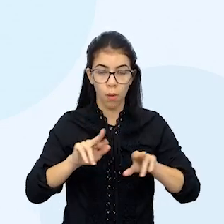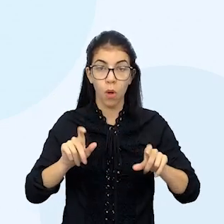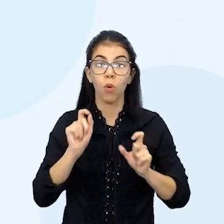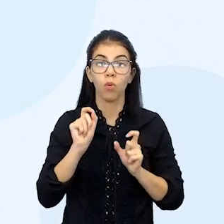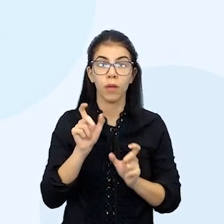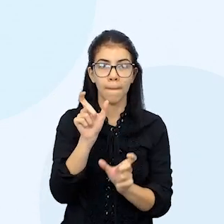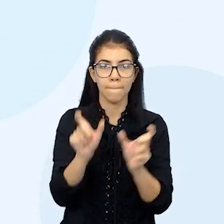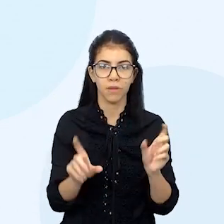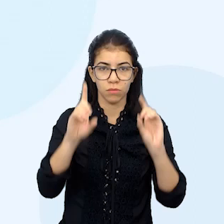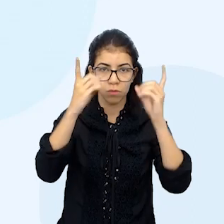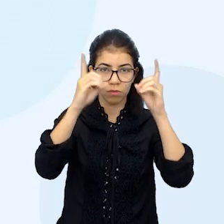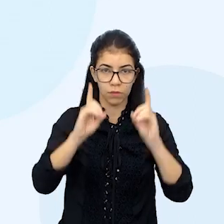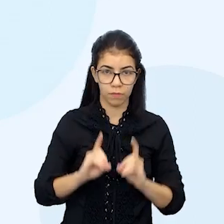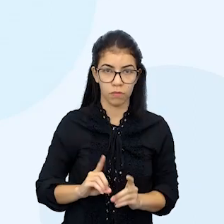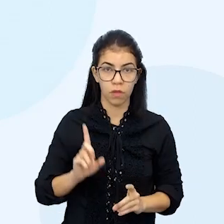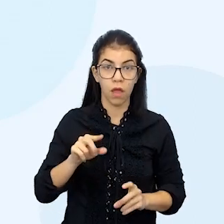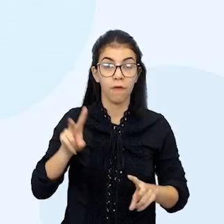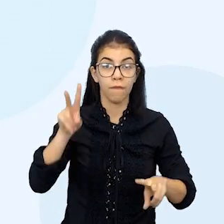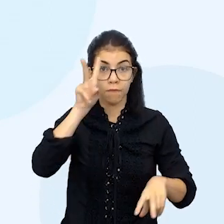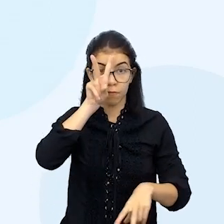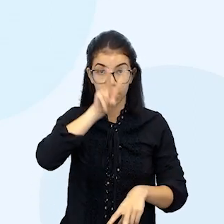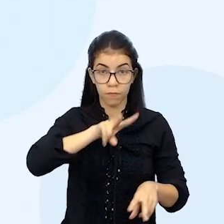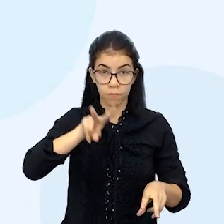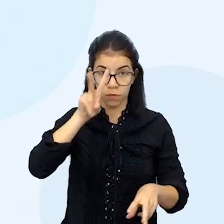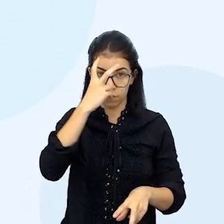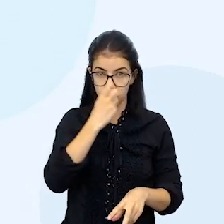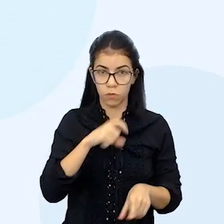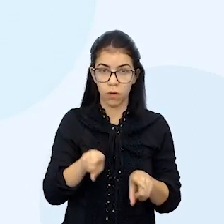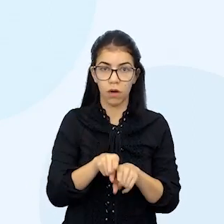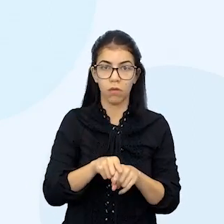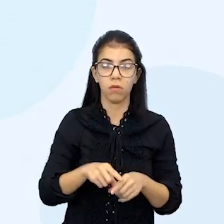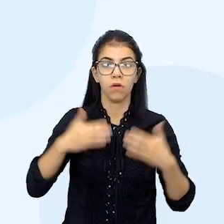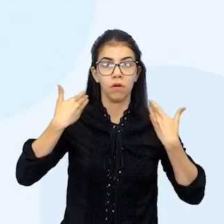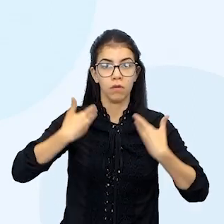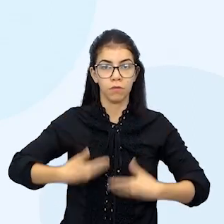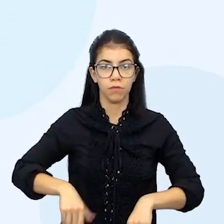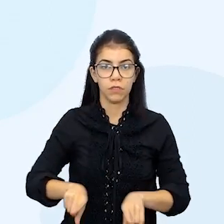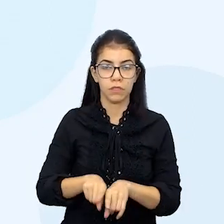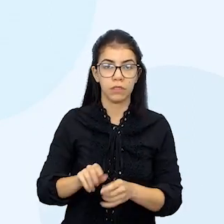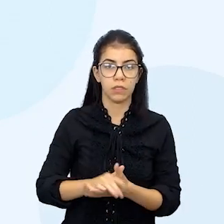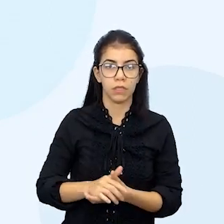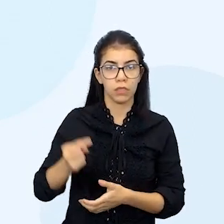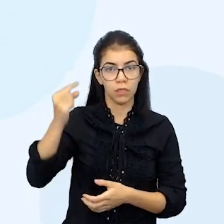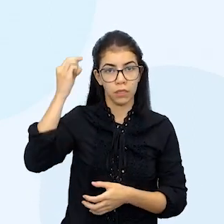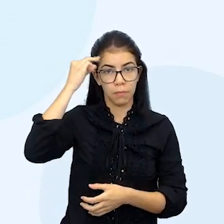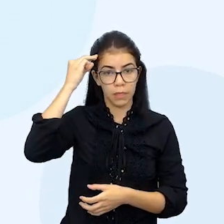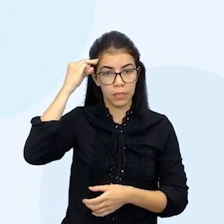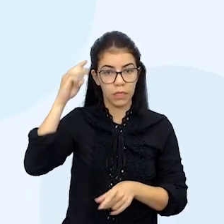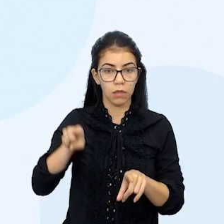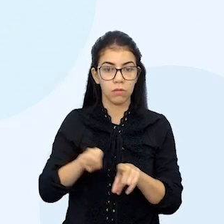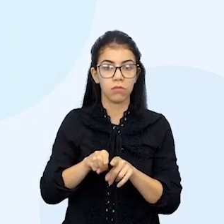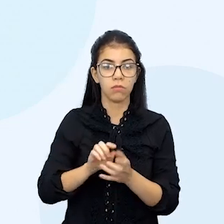pessoas com deficiência visual, física, intelectual, pessoa obesa e pessoa magra.